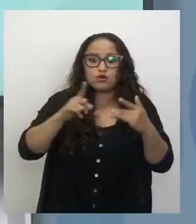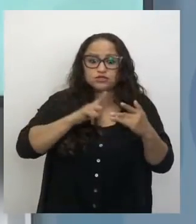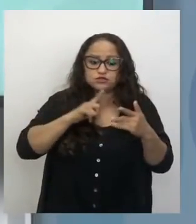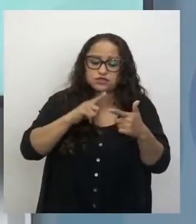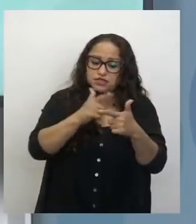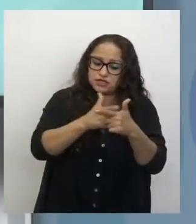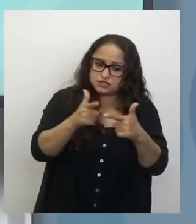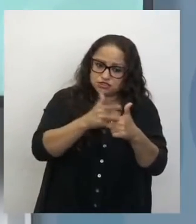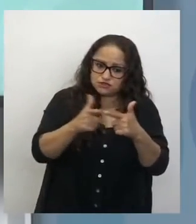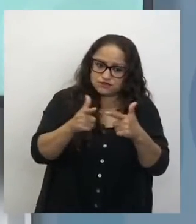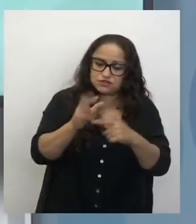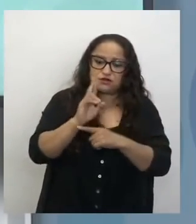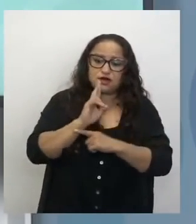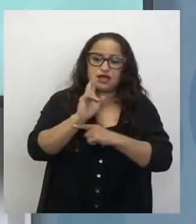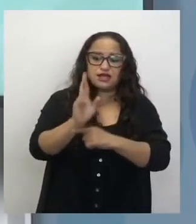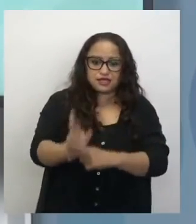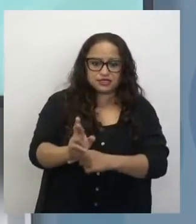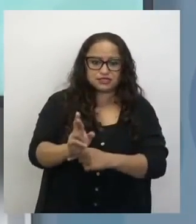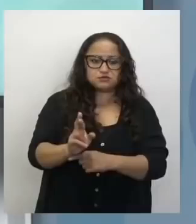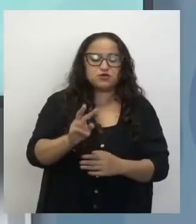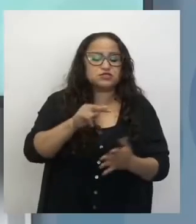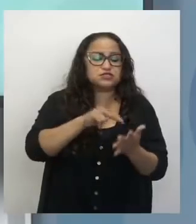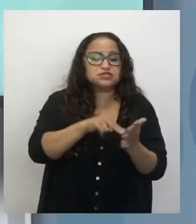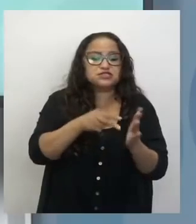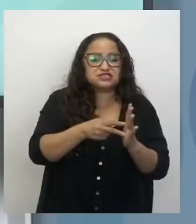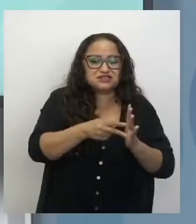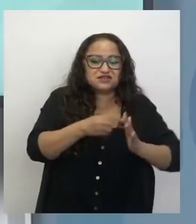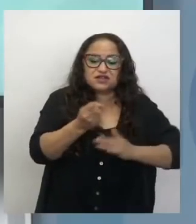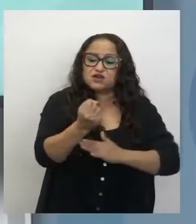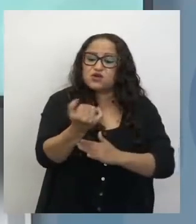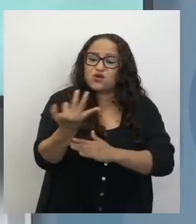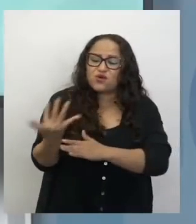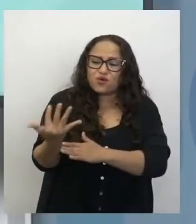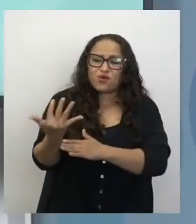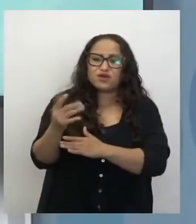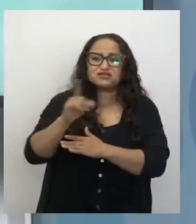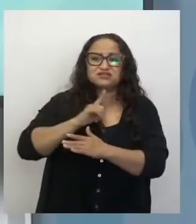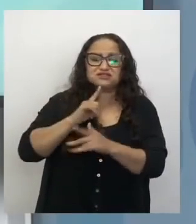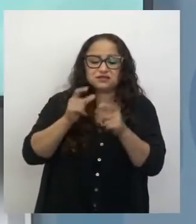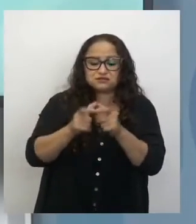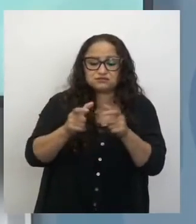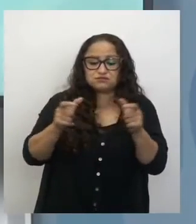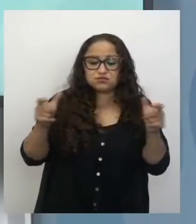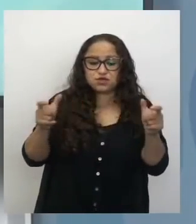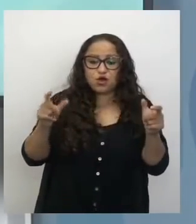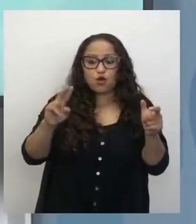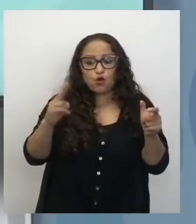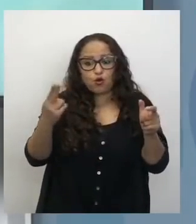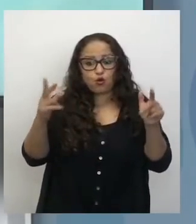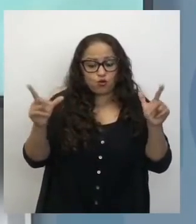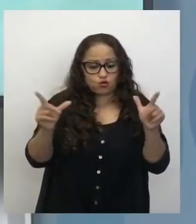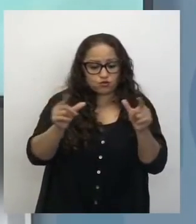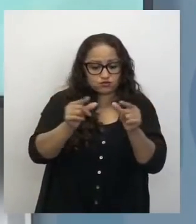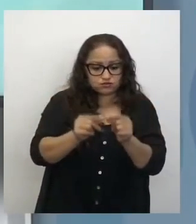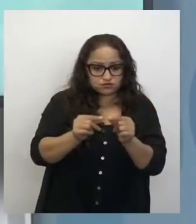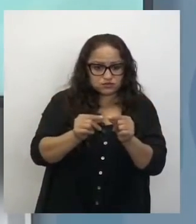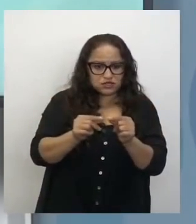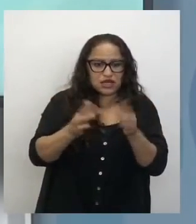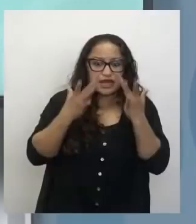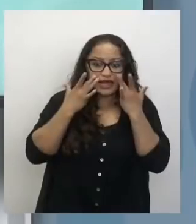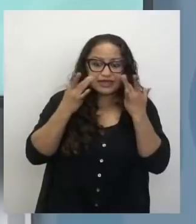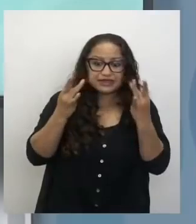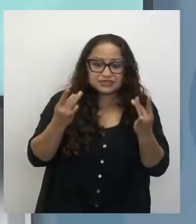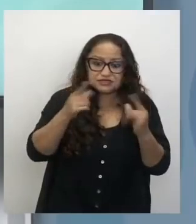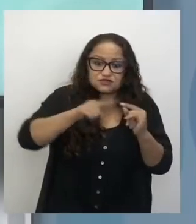divisão, o resultado disso significa quantas vezes você está aumentando ou reduzindo. E eu quero chamar a